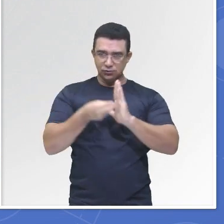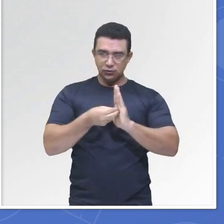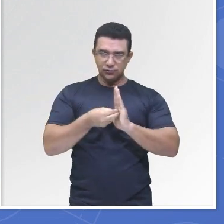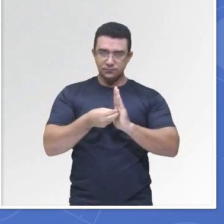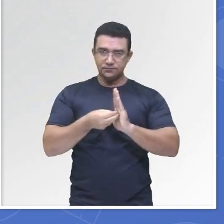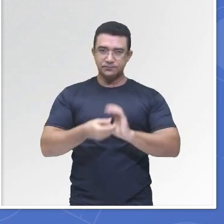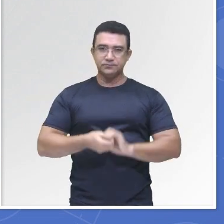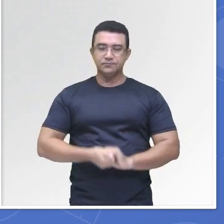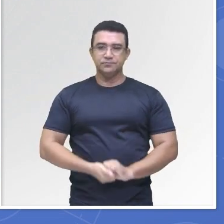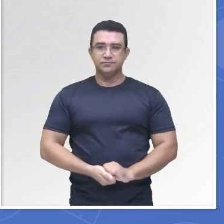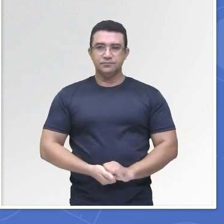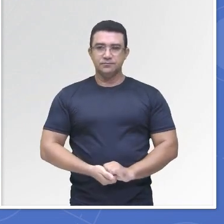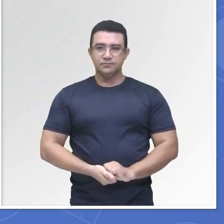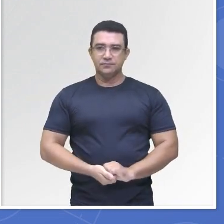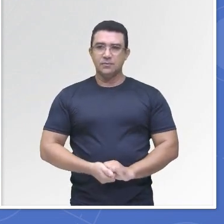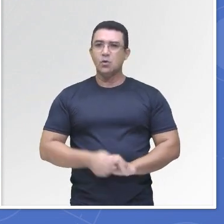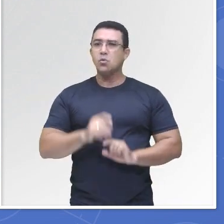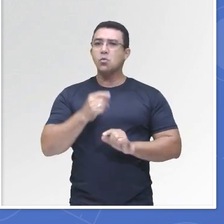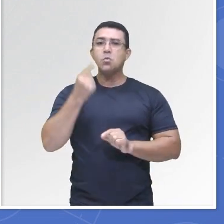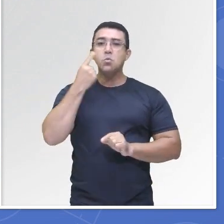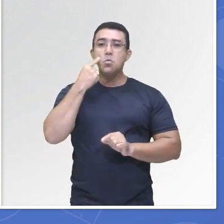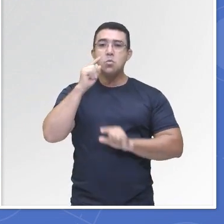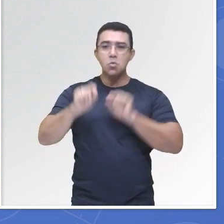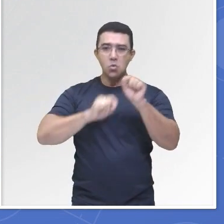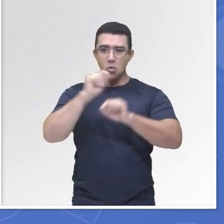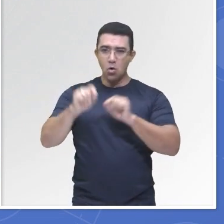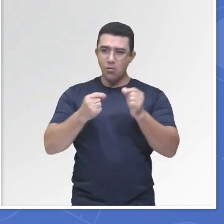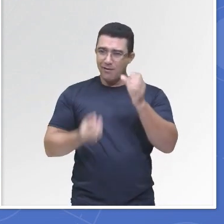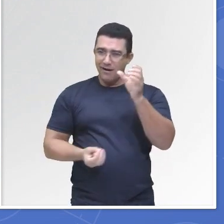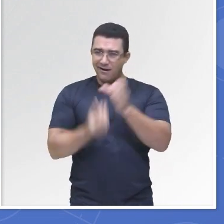então descobrir como se desenrolou tudo isso?